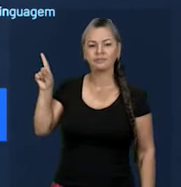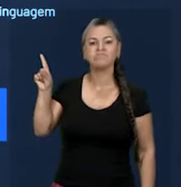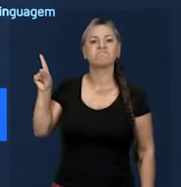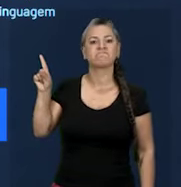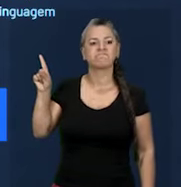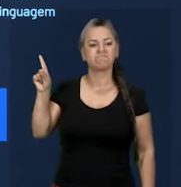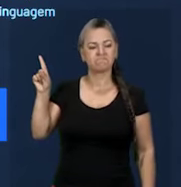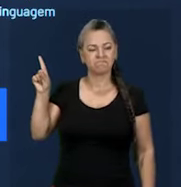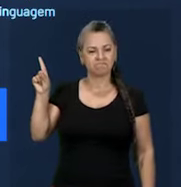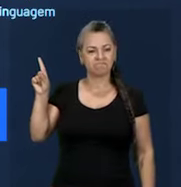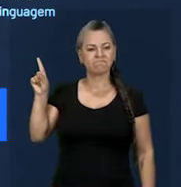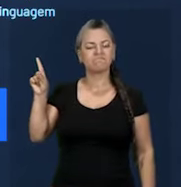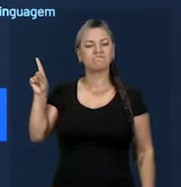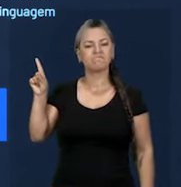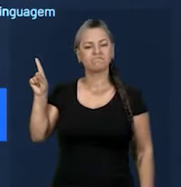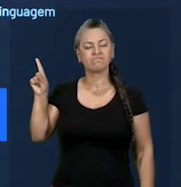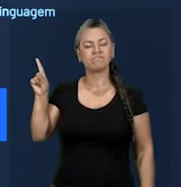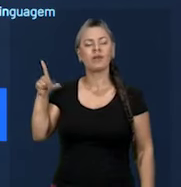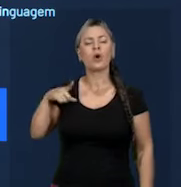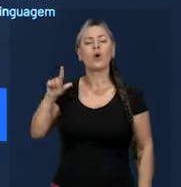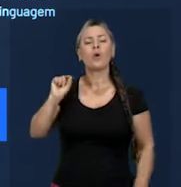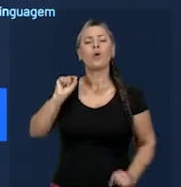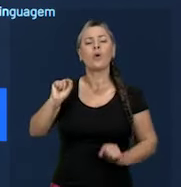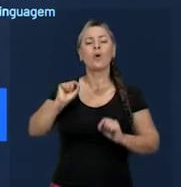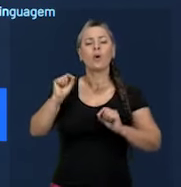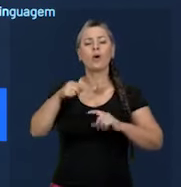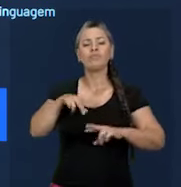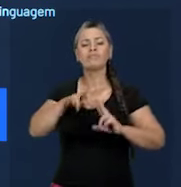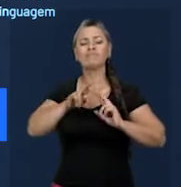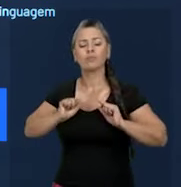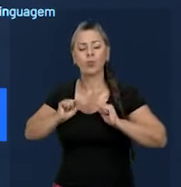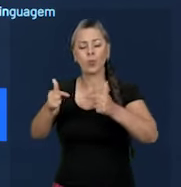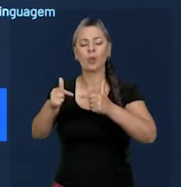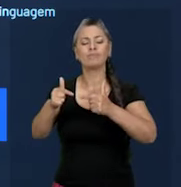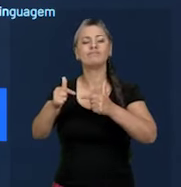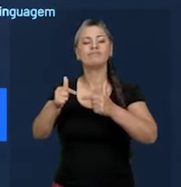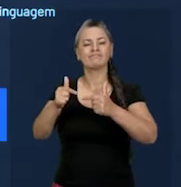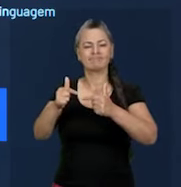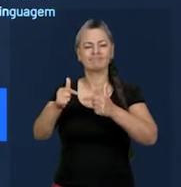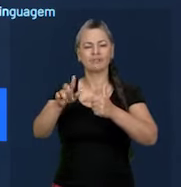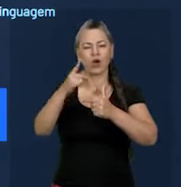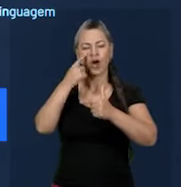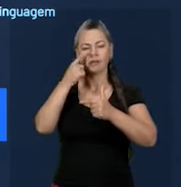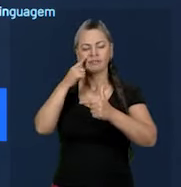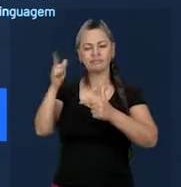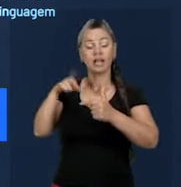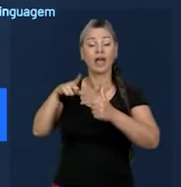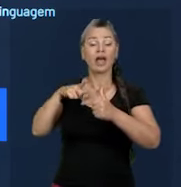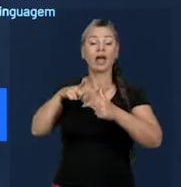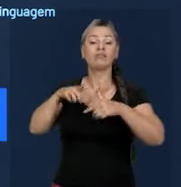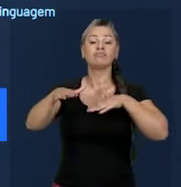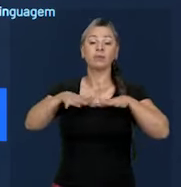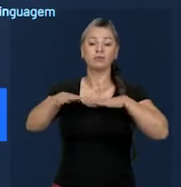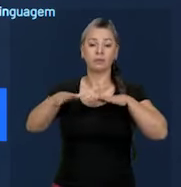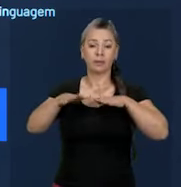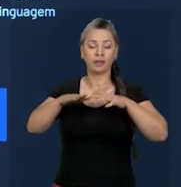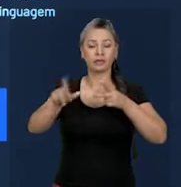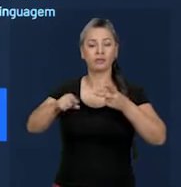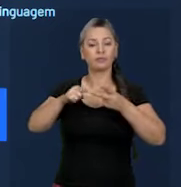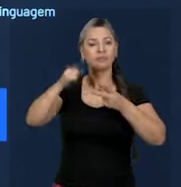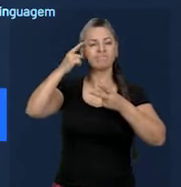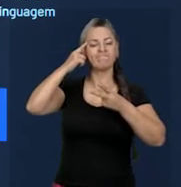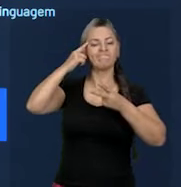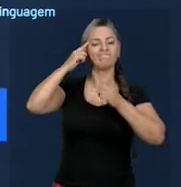frontal. Quais são as funções do lobo frontal? Atividades motoras,